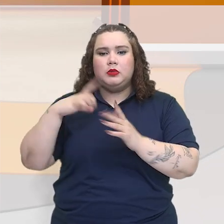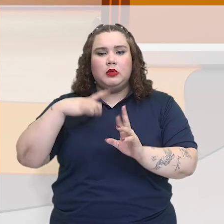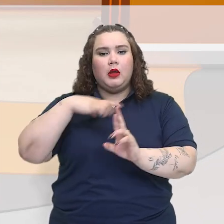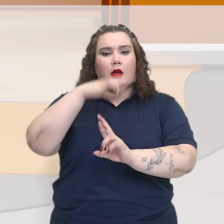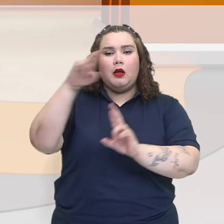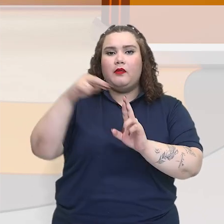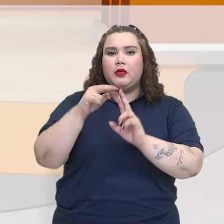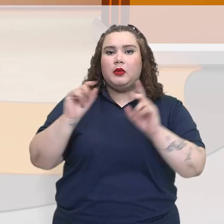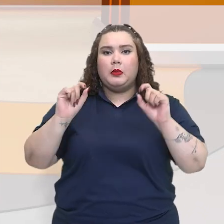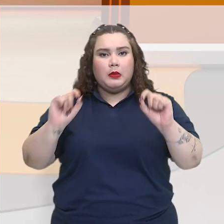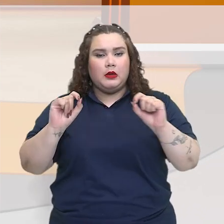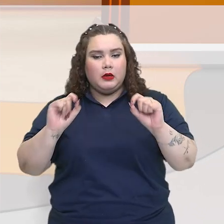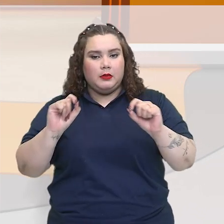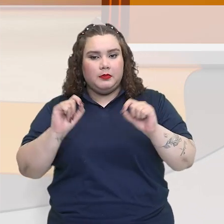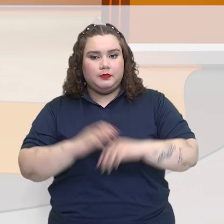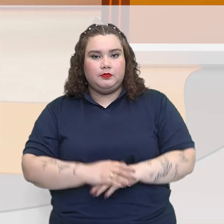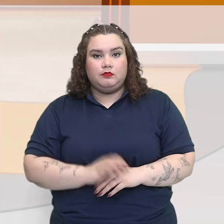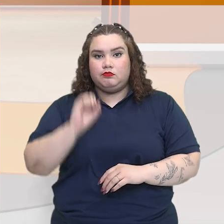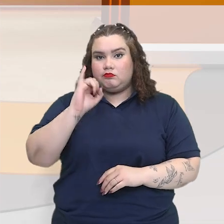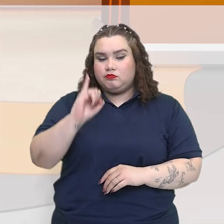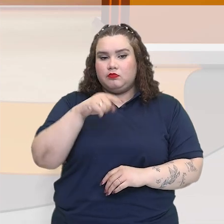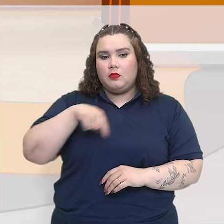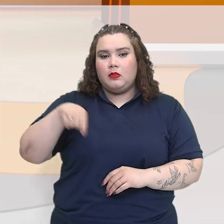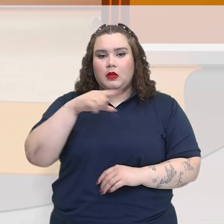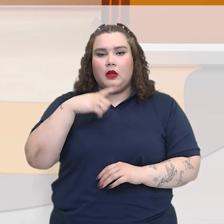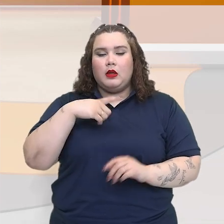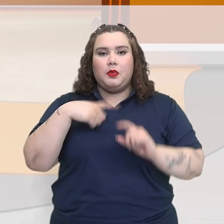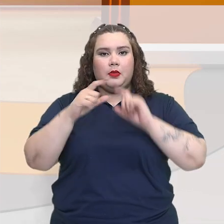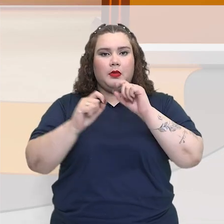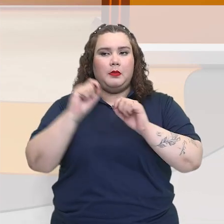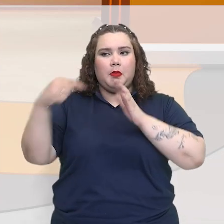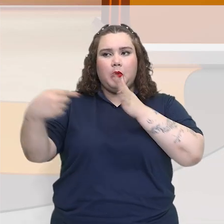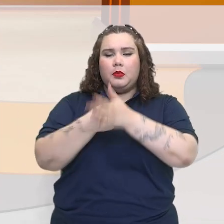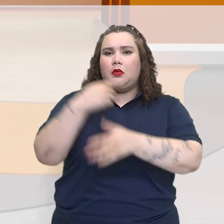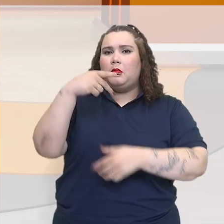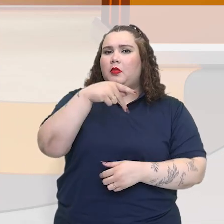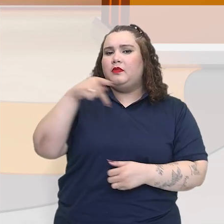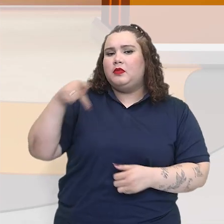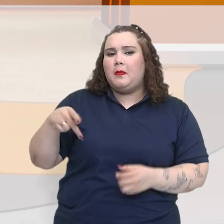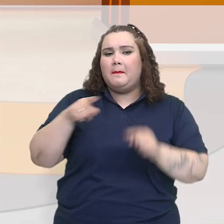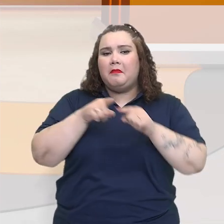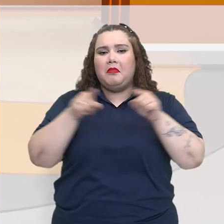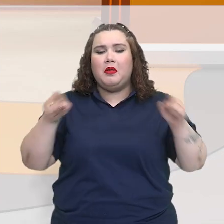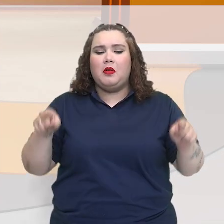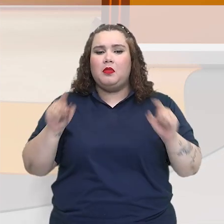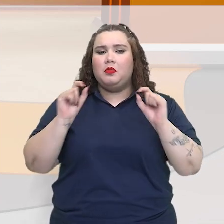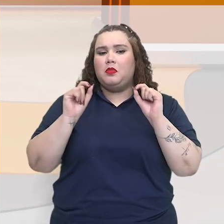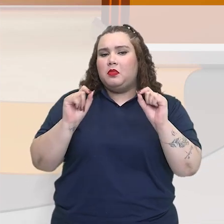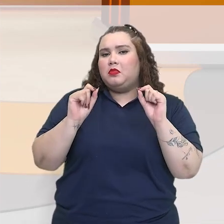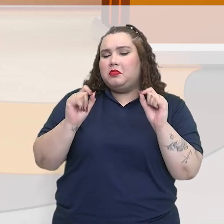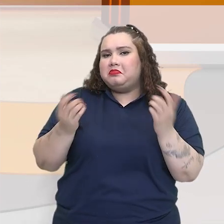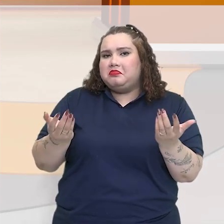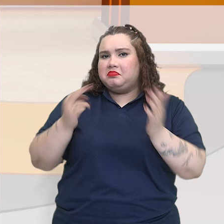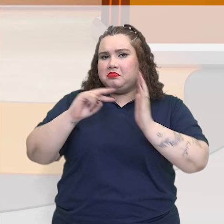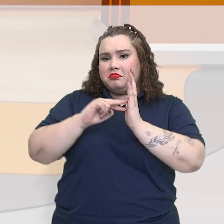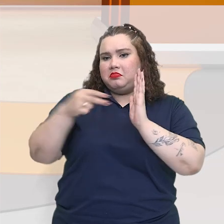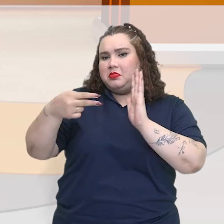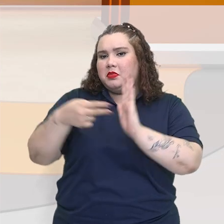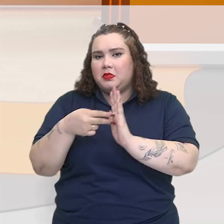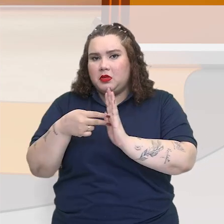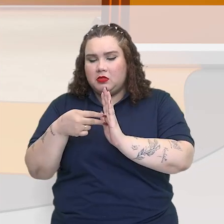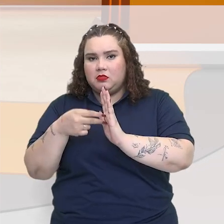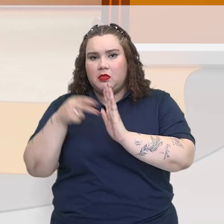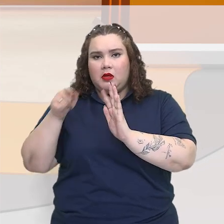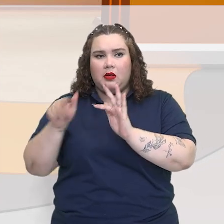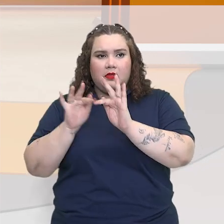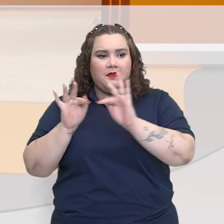quê? Se você pegar e me perguntar, professor, mas o que significa, afinal de